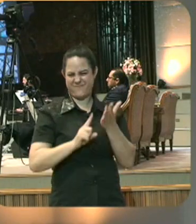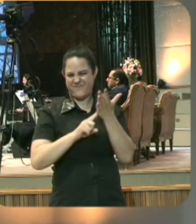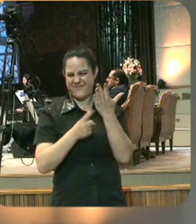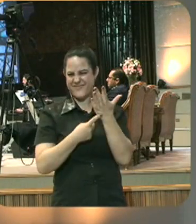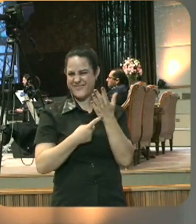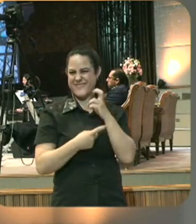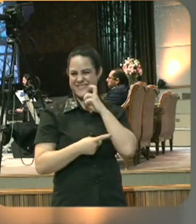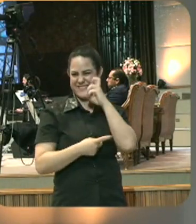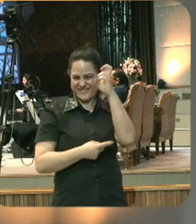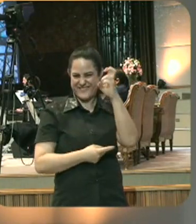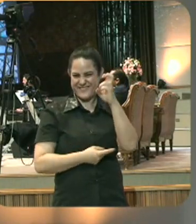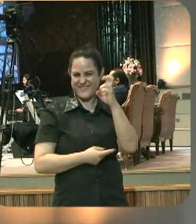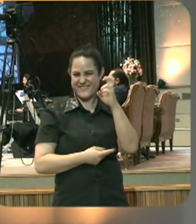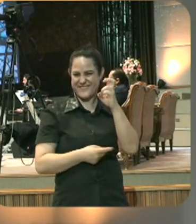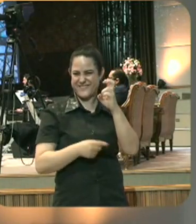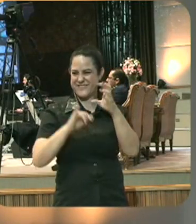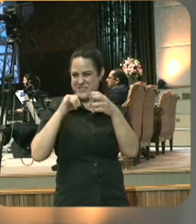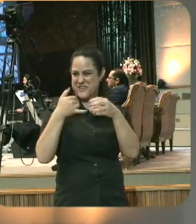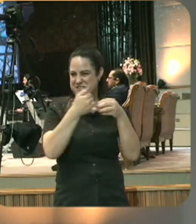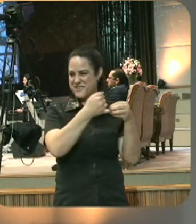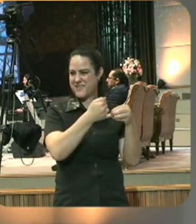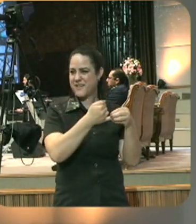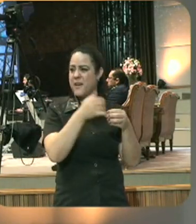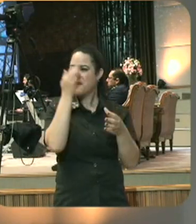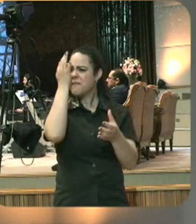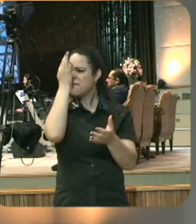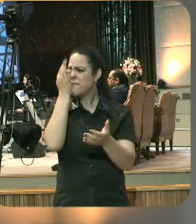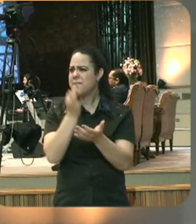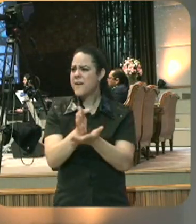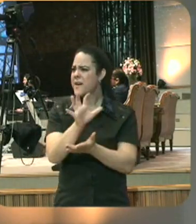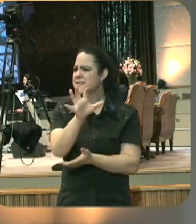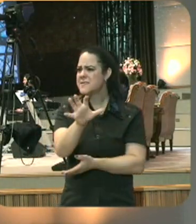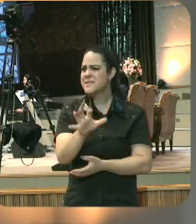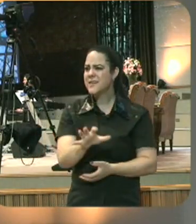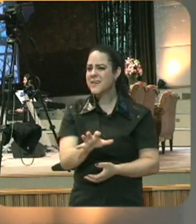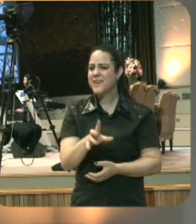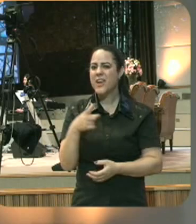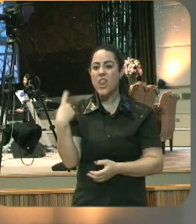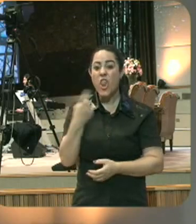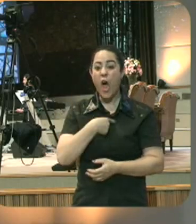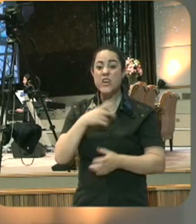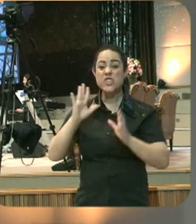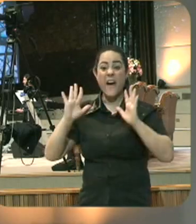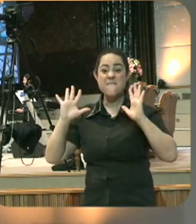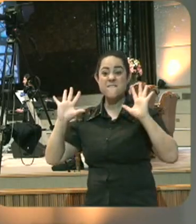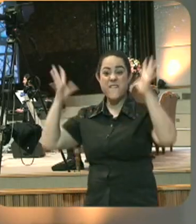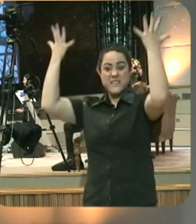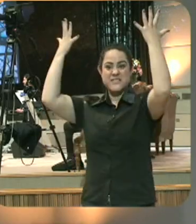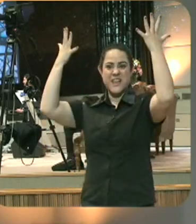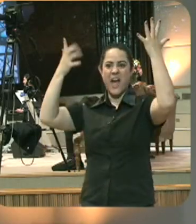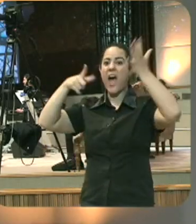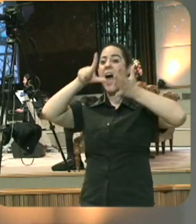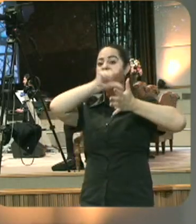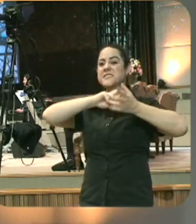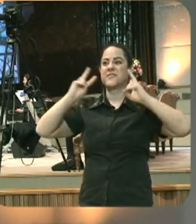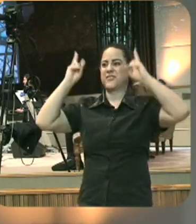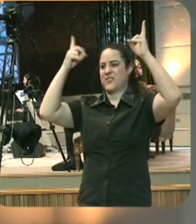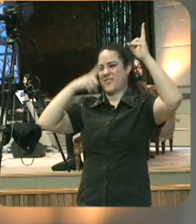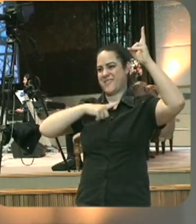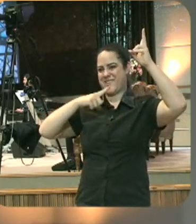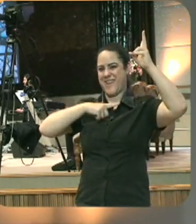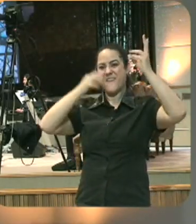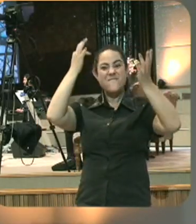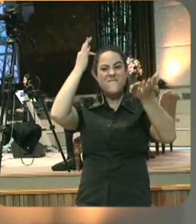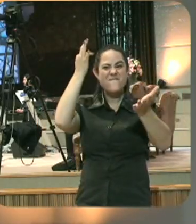E fé é isso. A gente dá o brado de vitória antes que a vitória tenha chegado. E aí